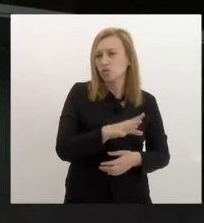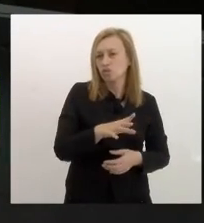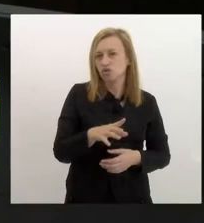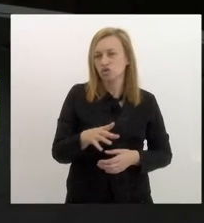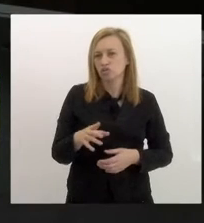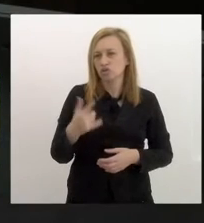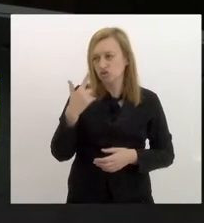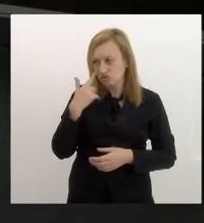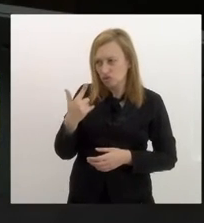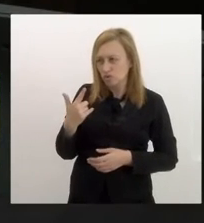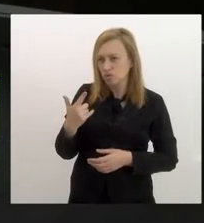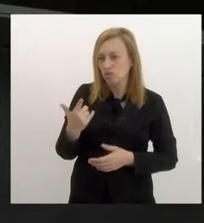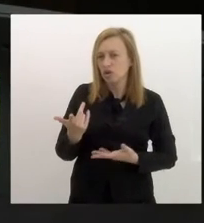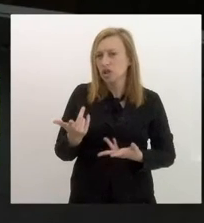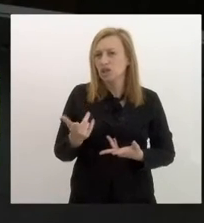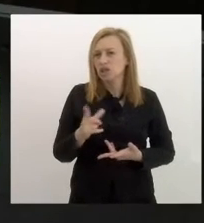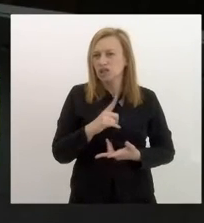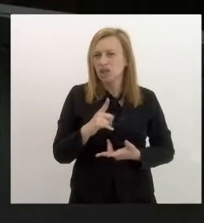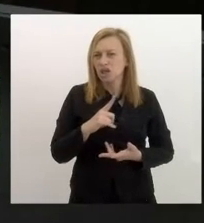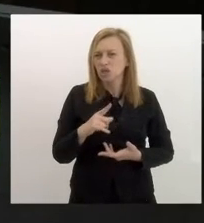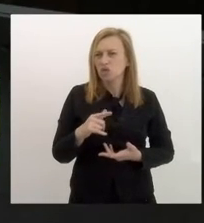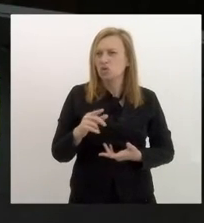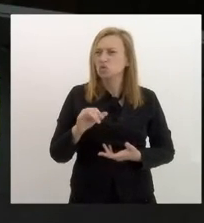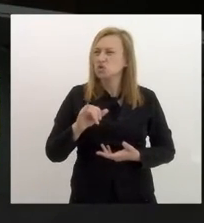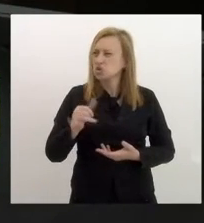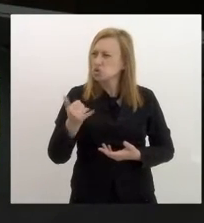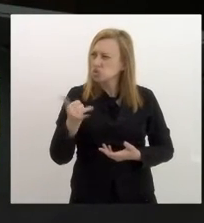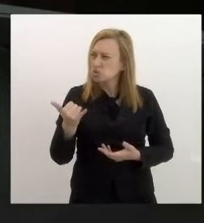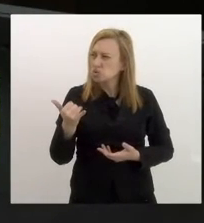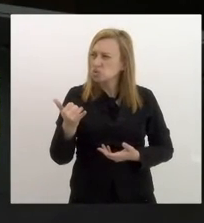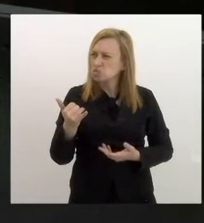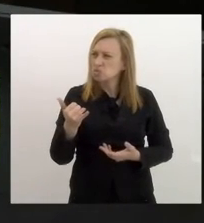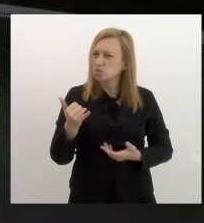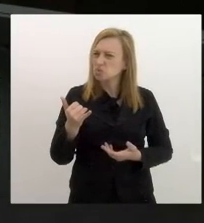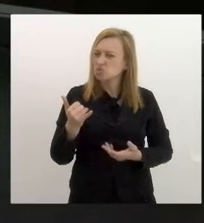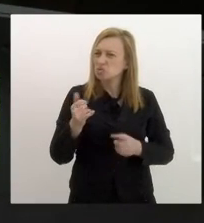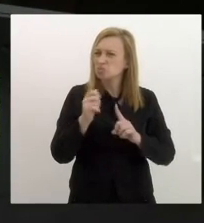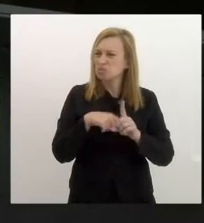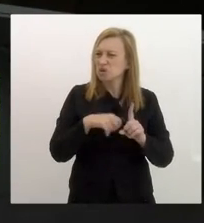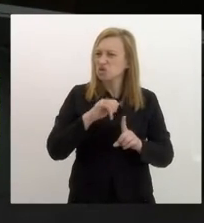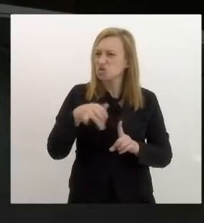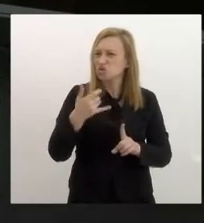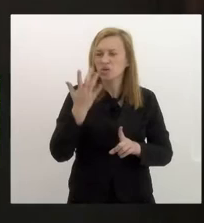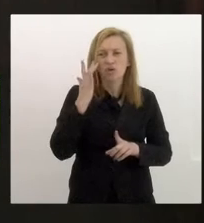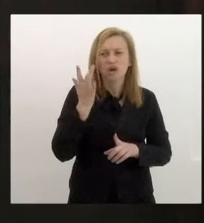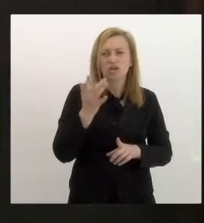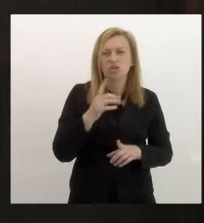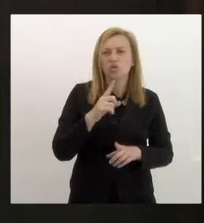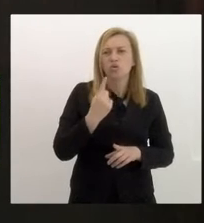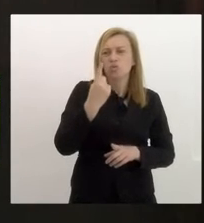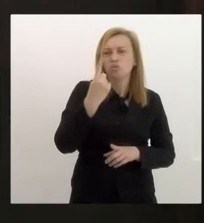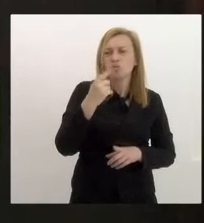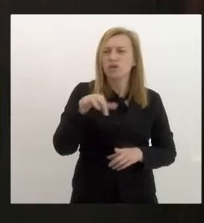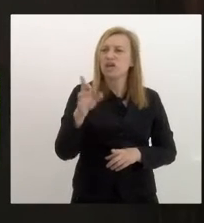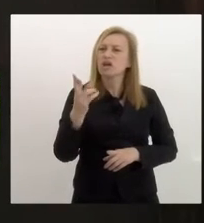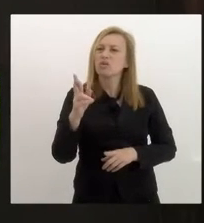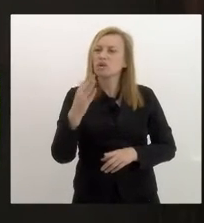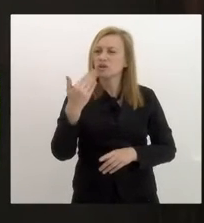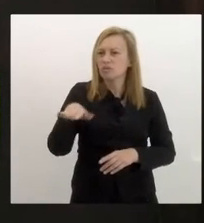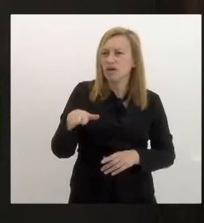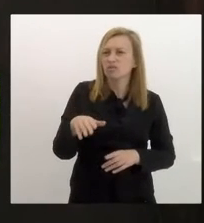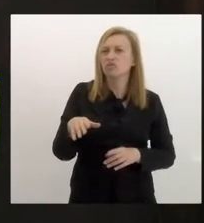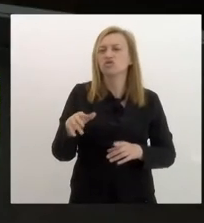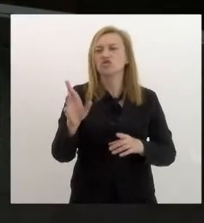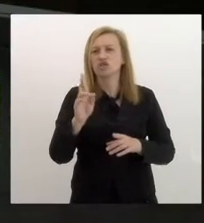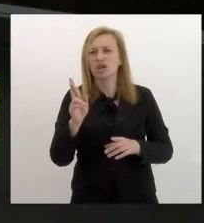que eu tenho que é de Junho se não me falha a memória era um bilhão e meio de reais